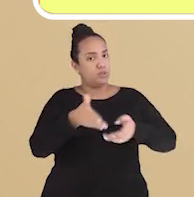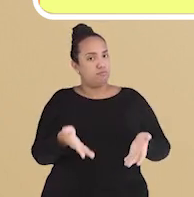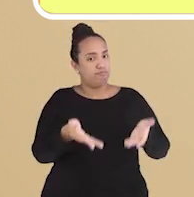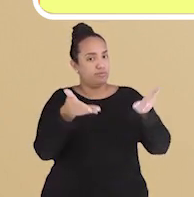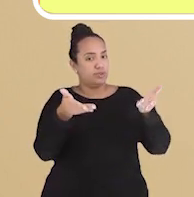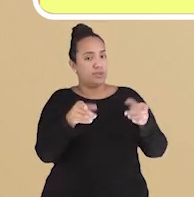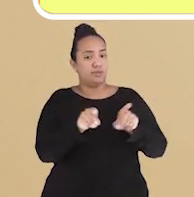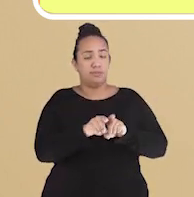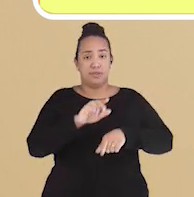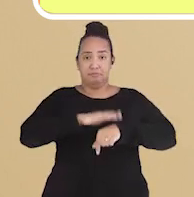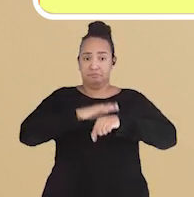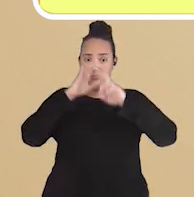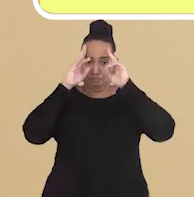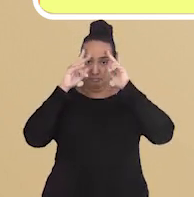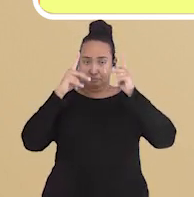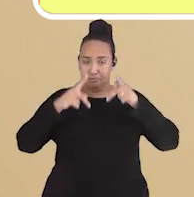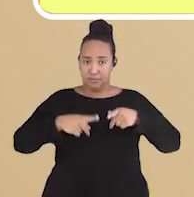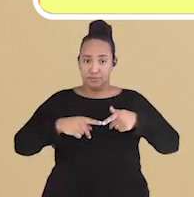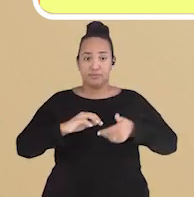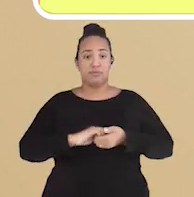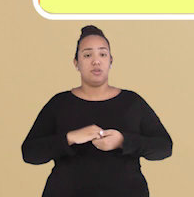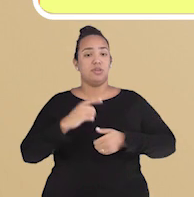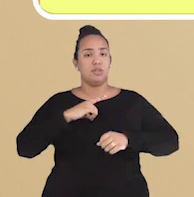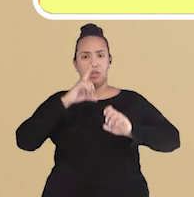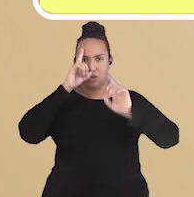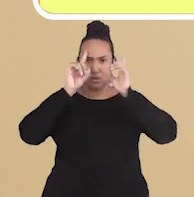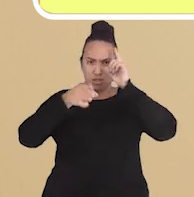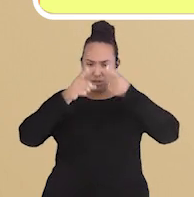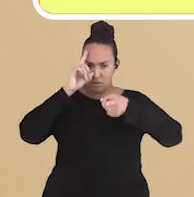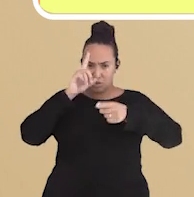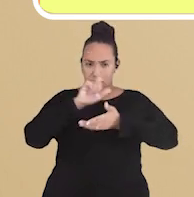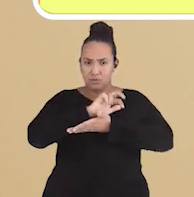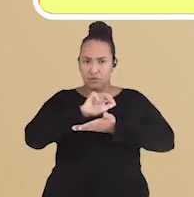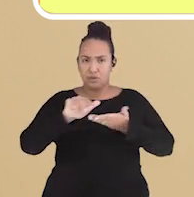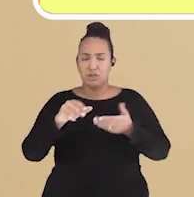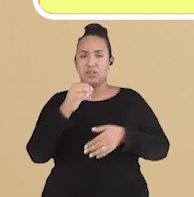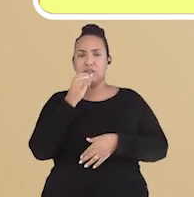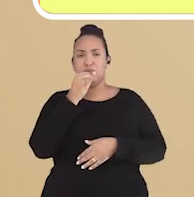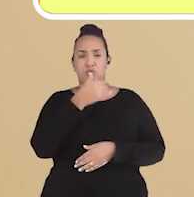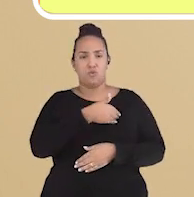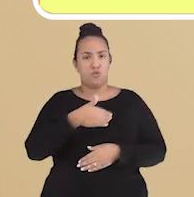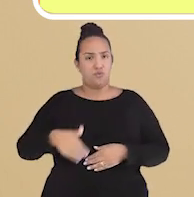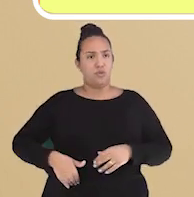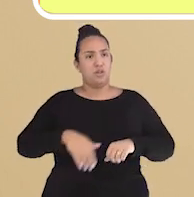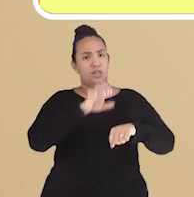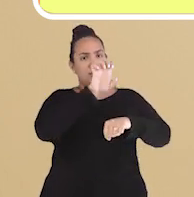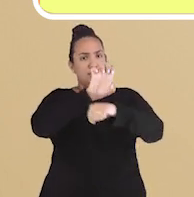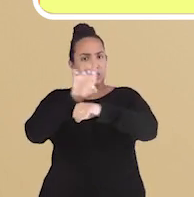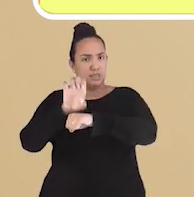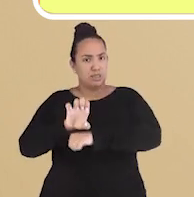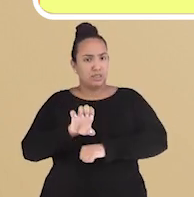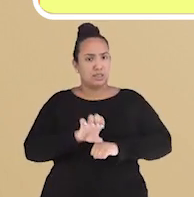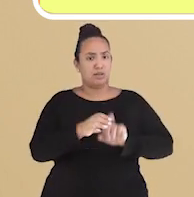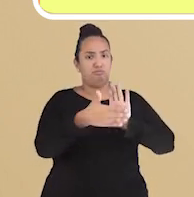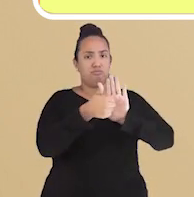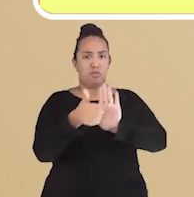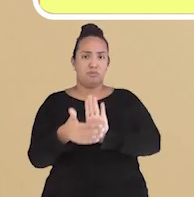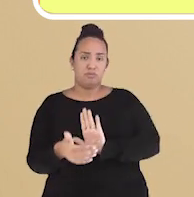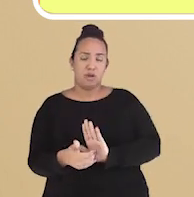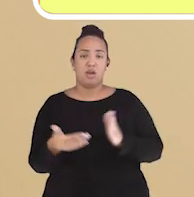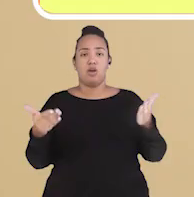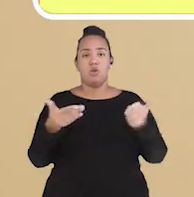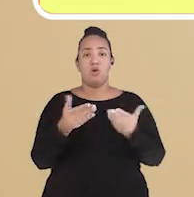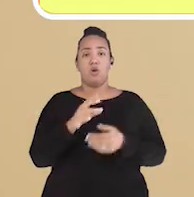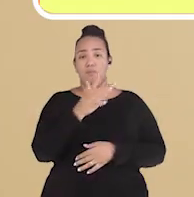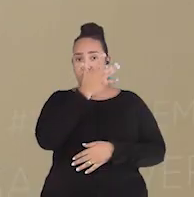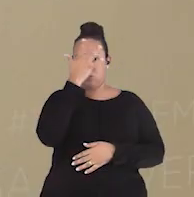Foi a centralização da tomada de decisões, demissão dos governadores dos estados e nomeação de homens de confiança, exceto